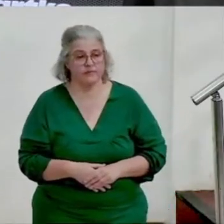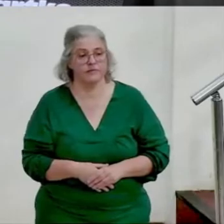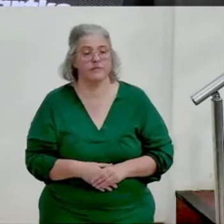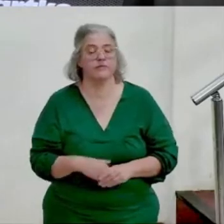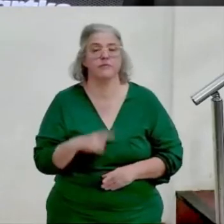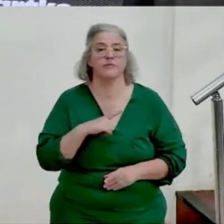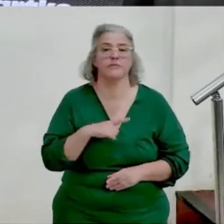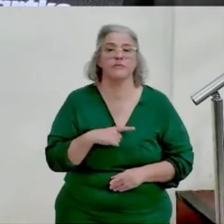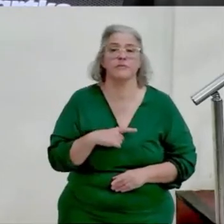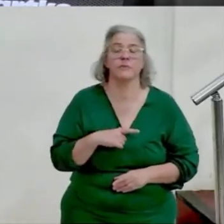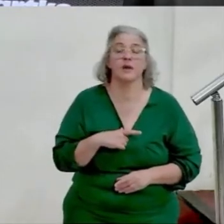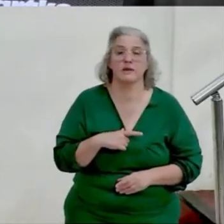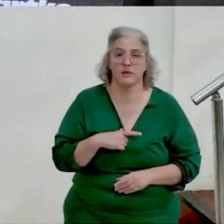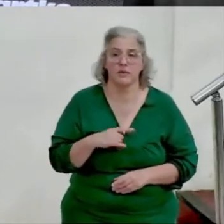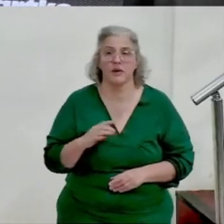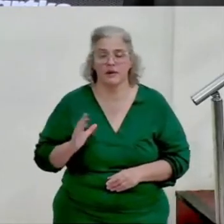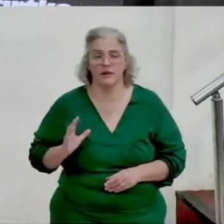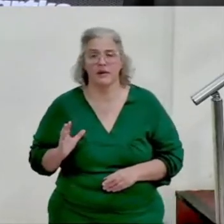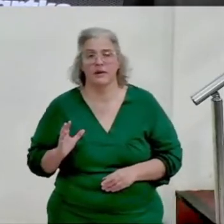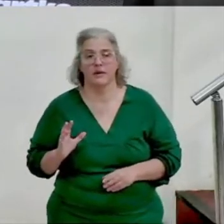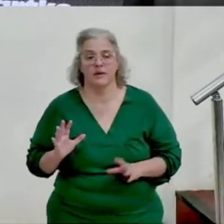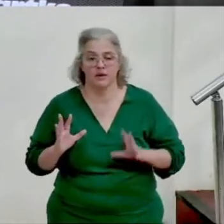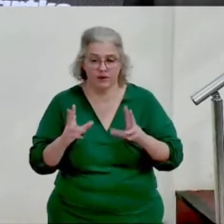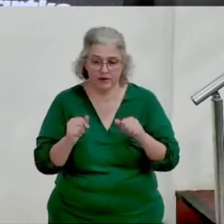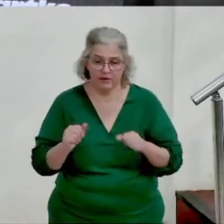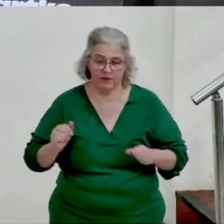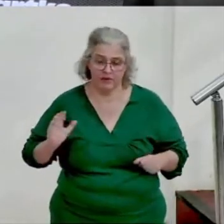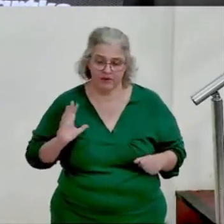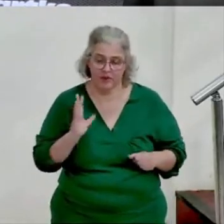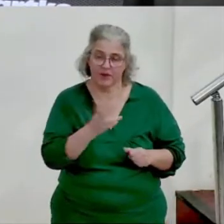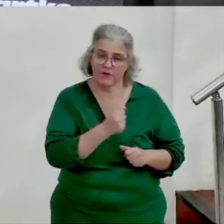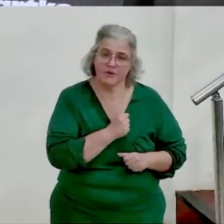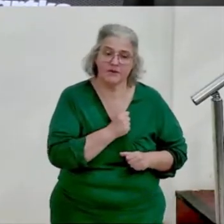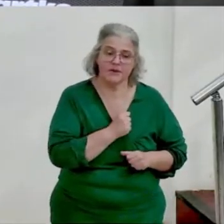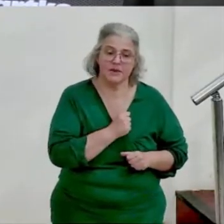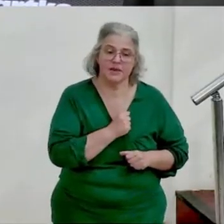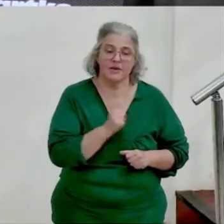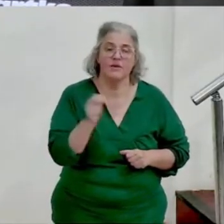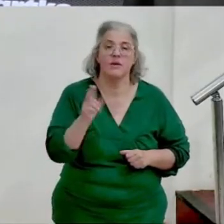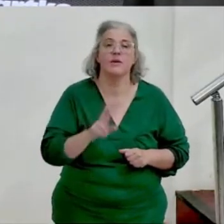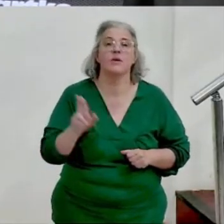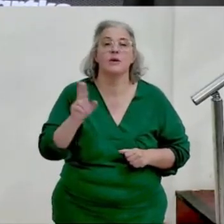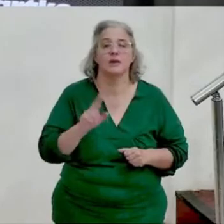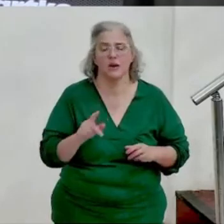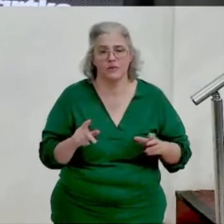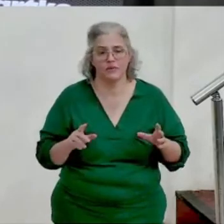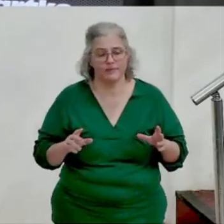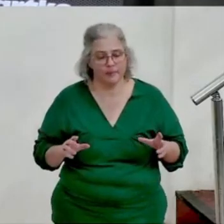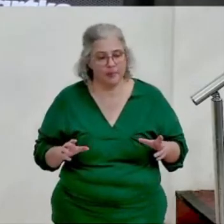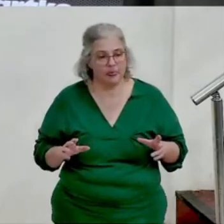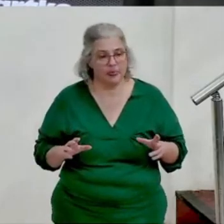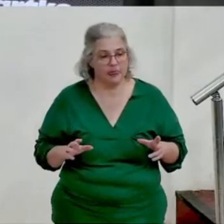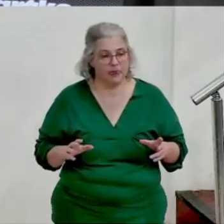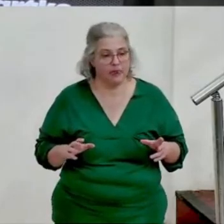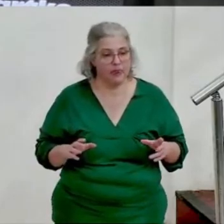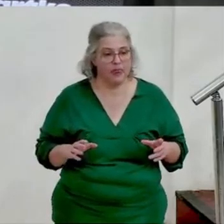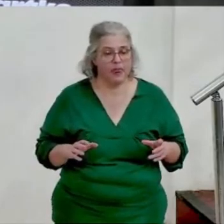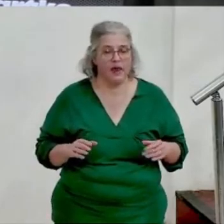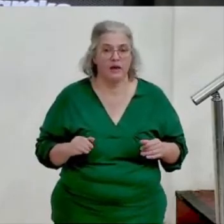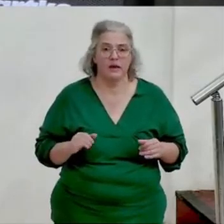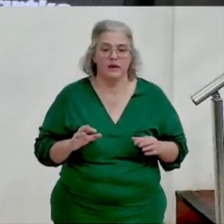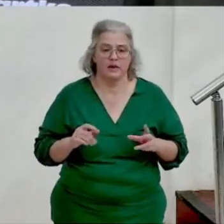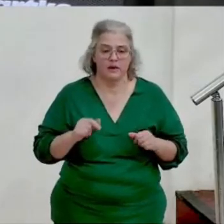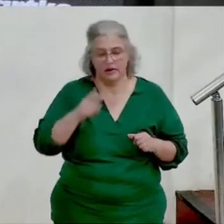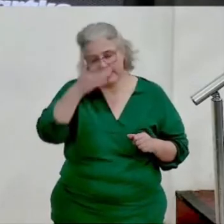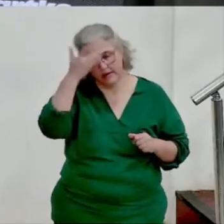é universal. Todos, sem exceção, serão salvos no último dia. Qual é o raciocínio deles? Deus